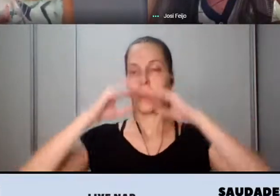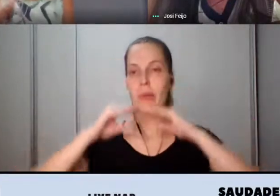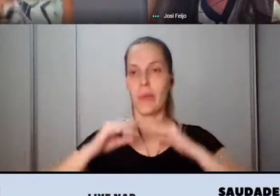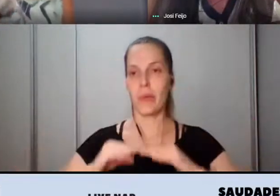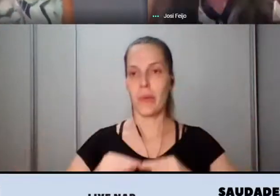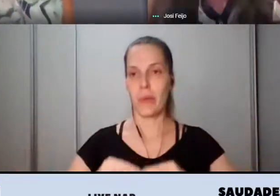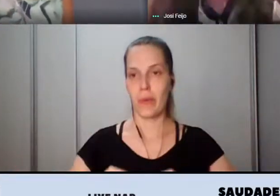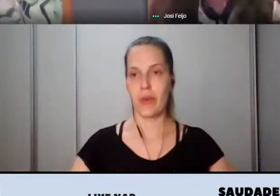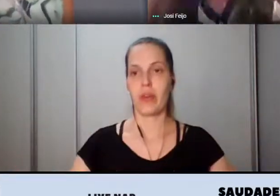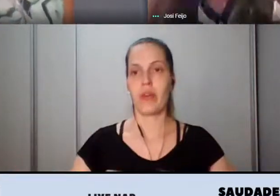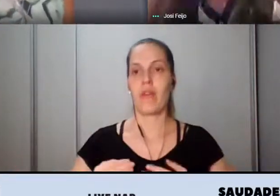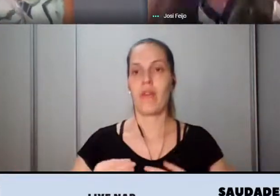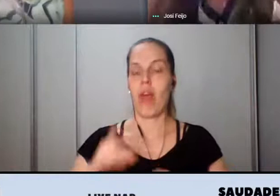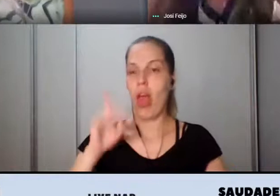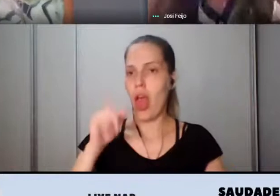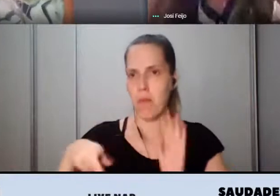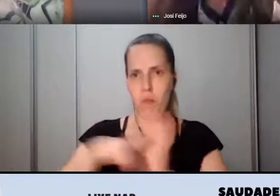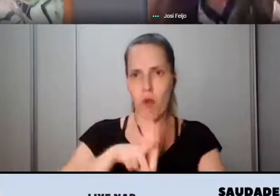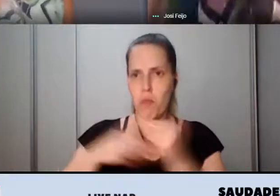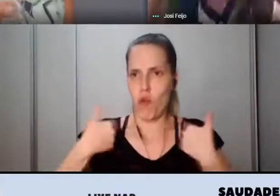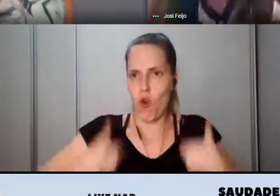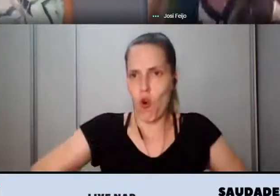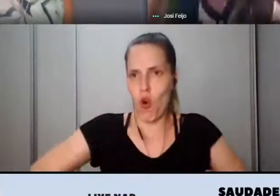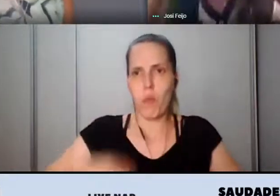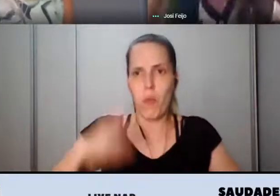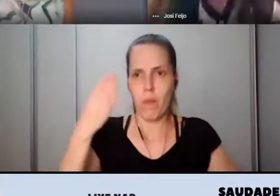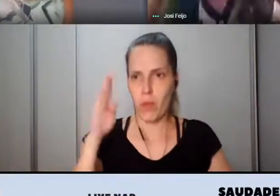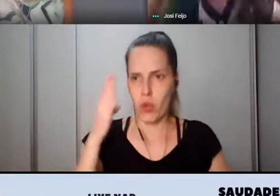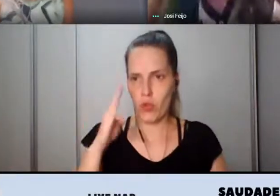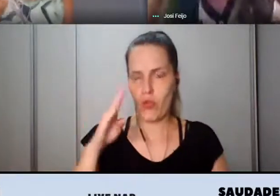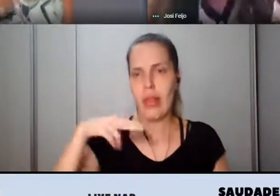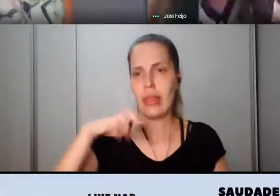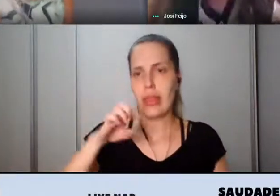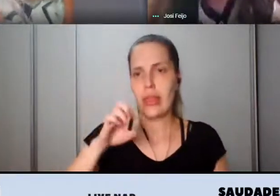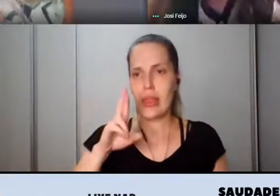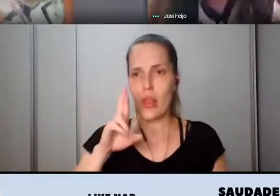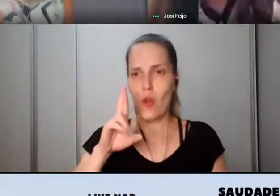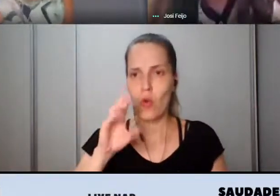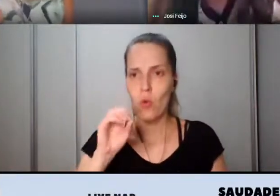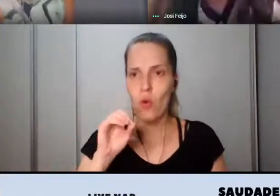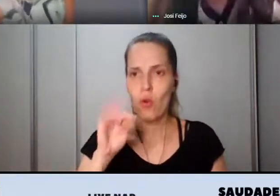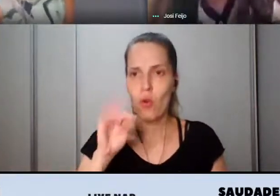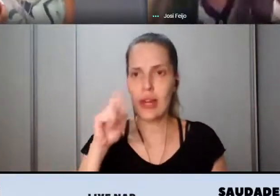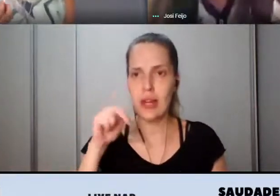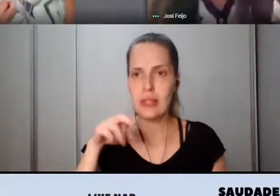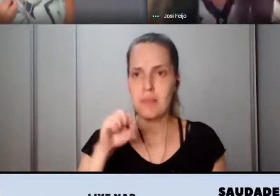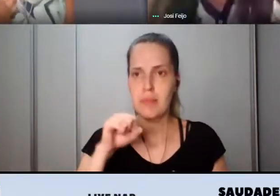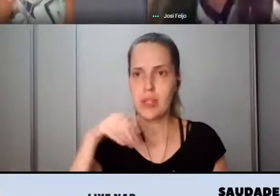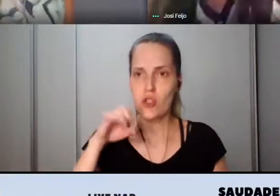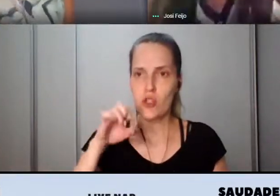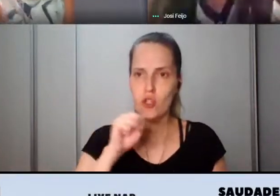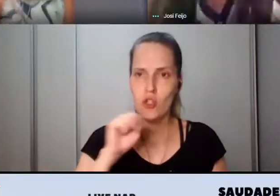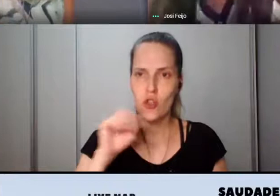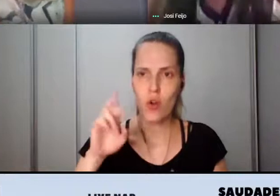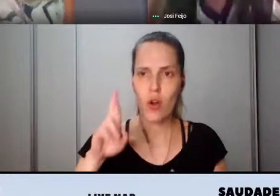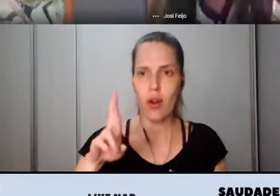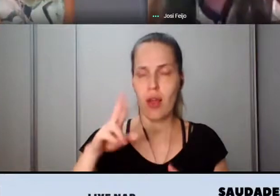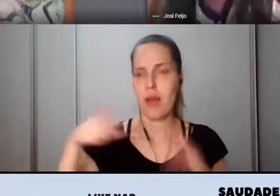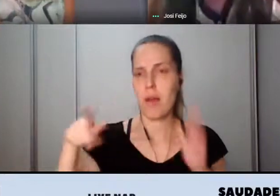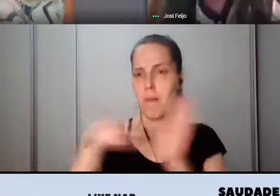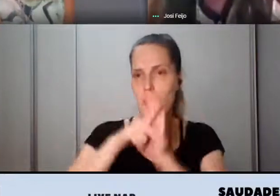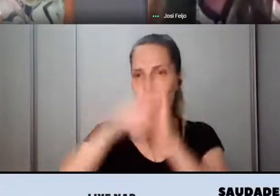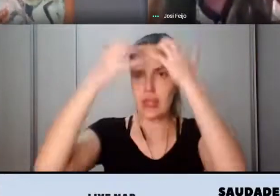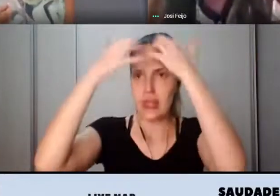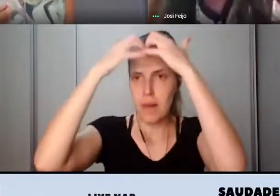de corpo, a gente está falando de neurotransmissor, a gente está falando de carga hormonal que fica mais alta e